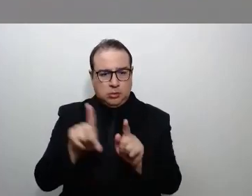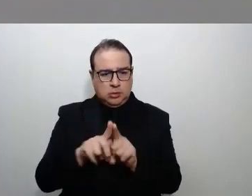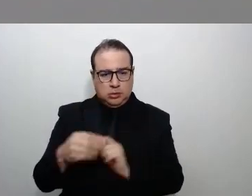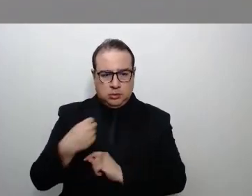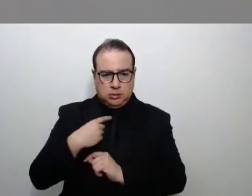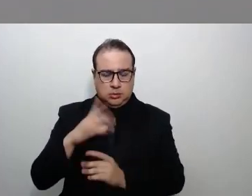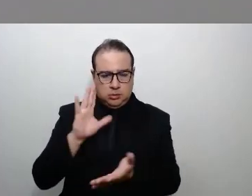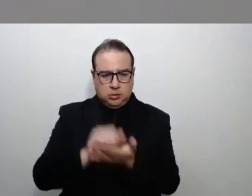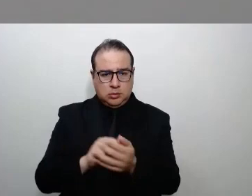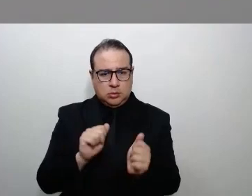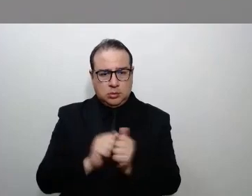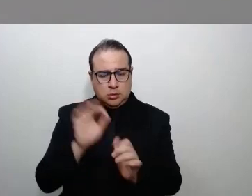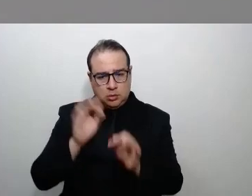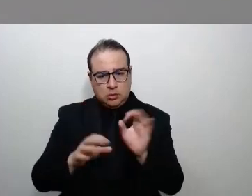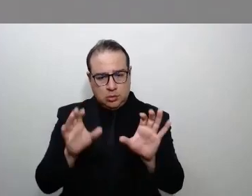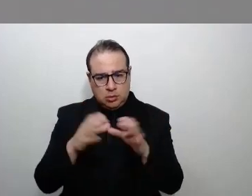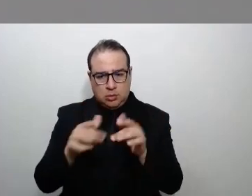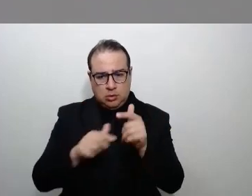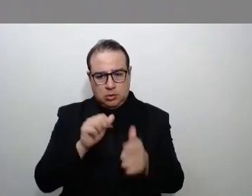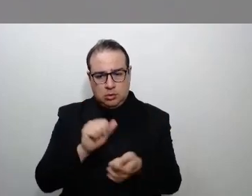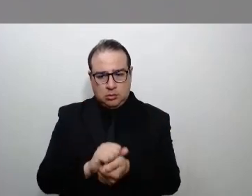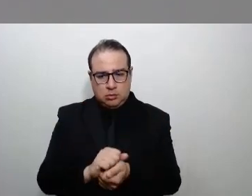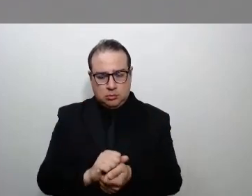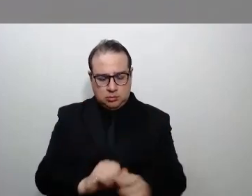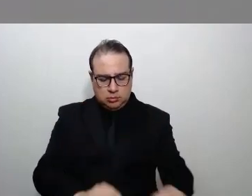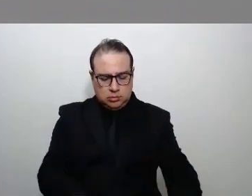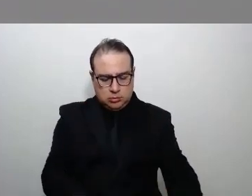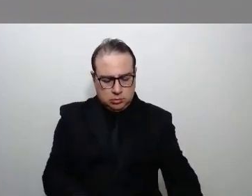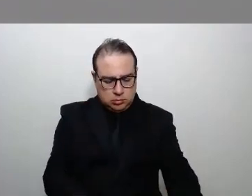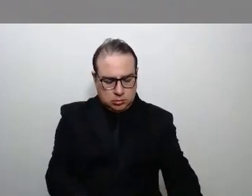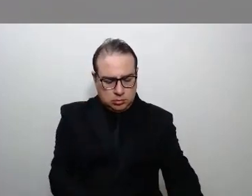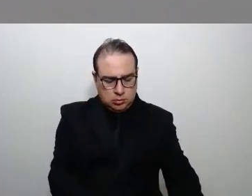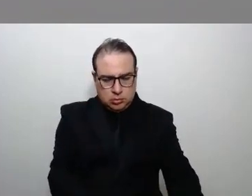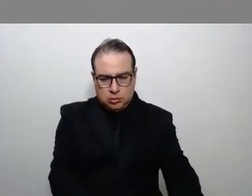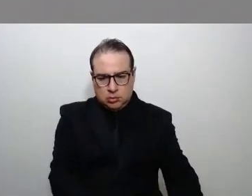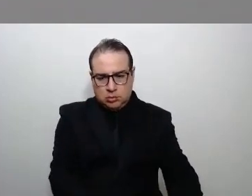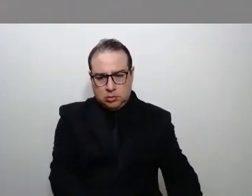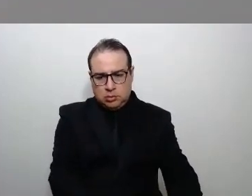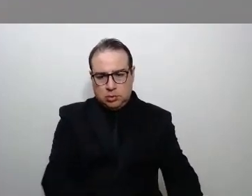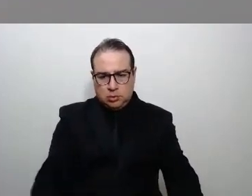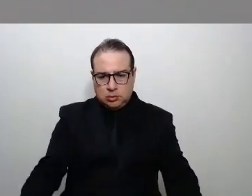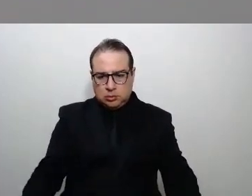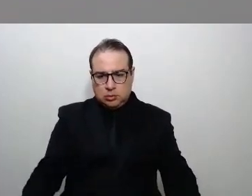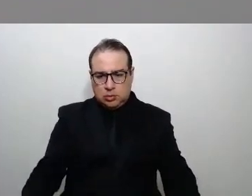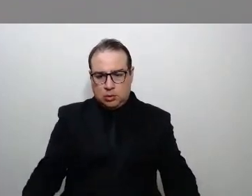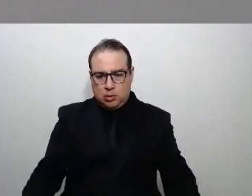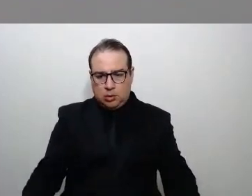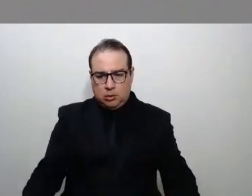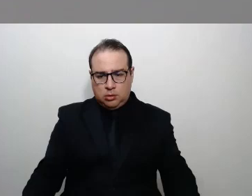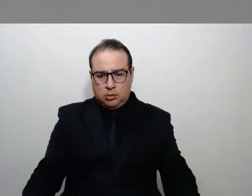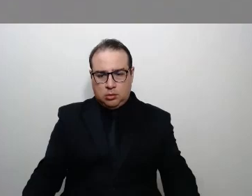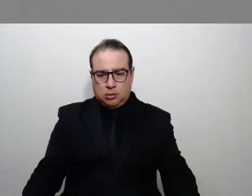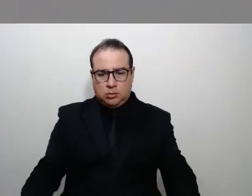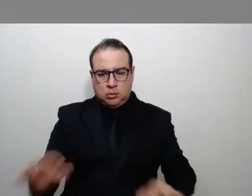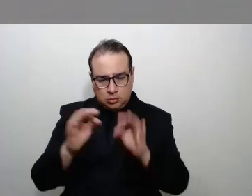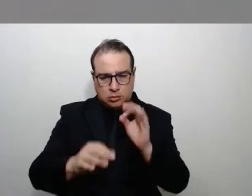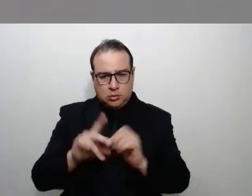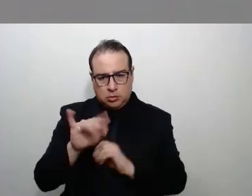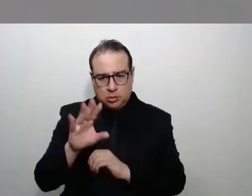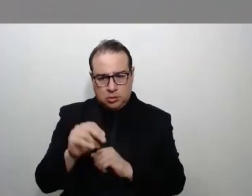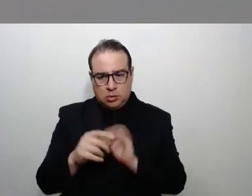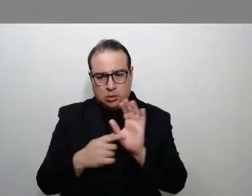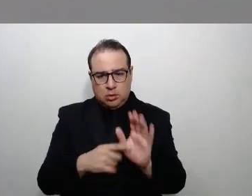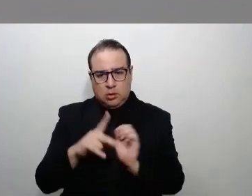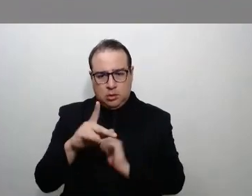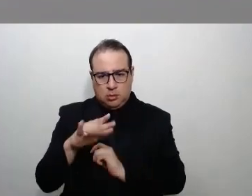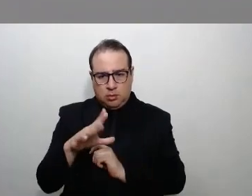o juiz escorregidores no Tribunal de Justiça no Rio Grande do Norte Juiz de Direito Paulo Luciano